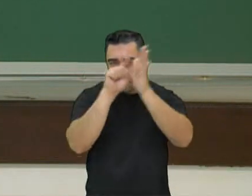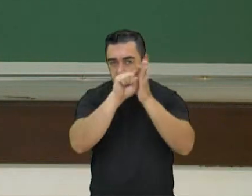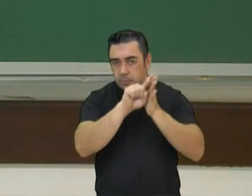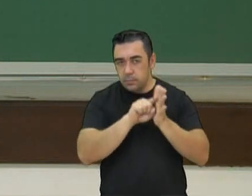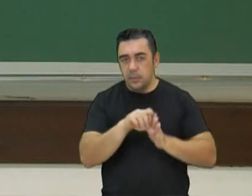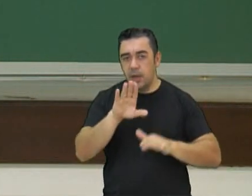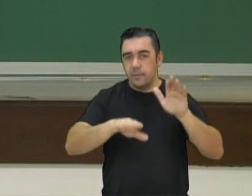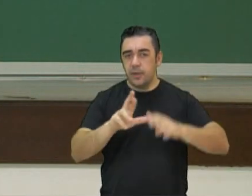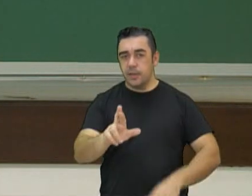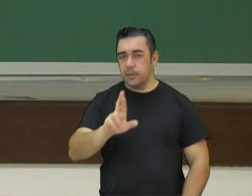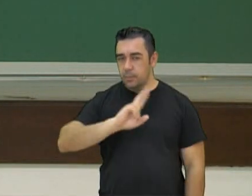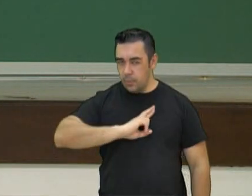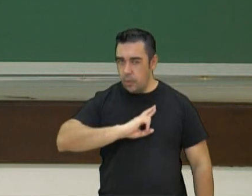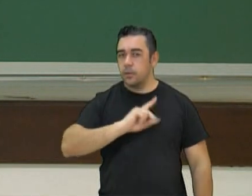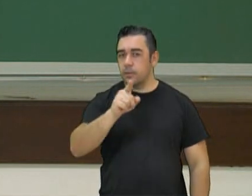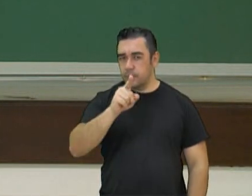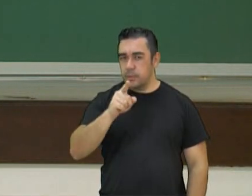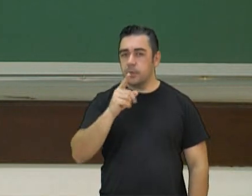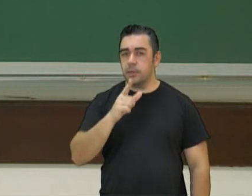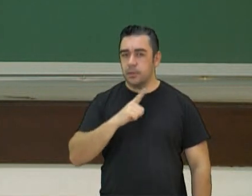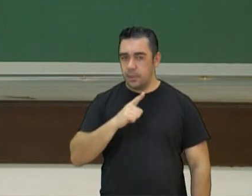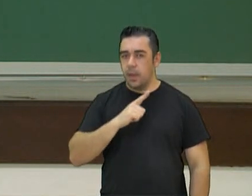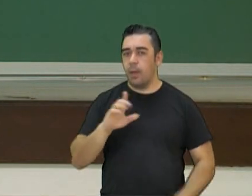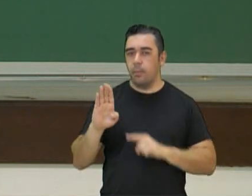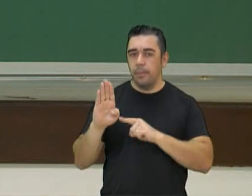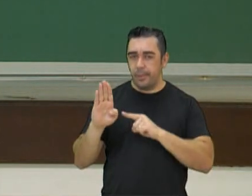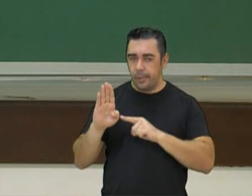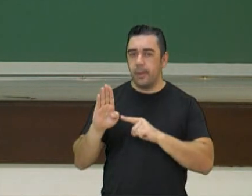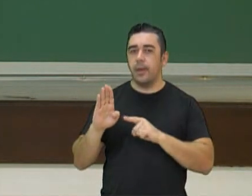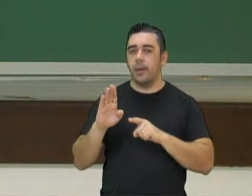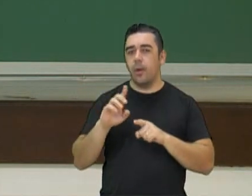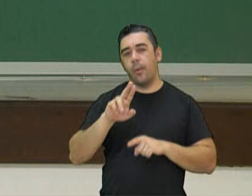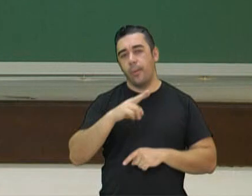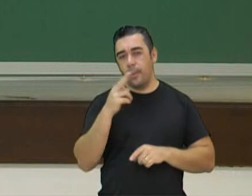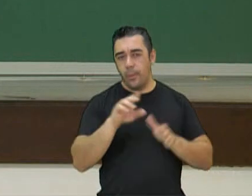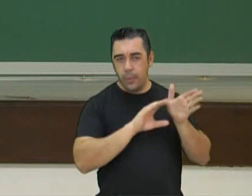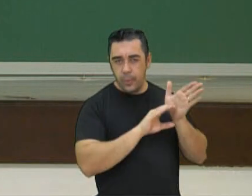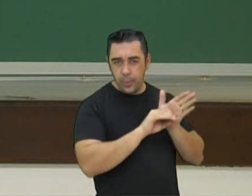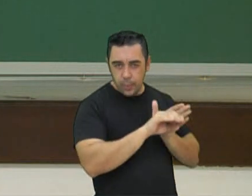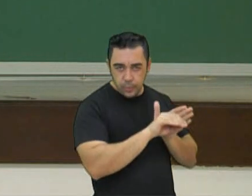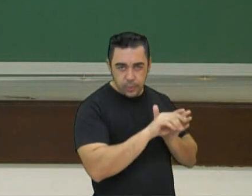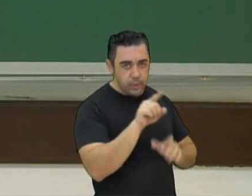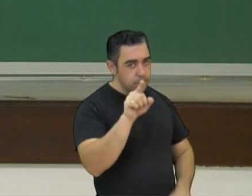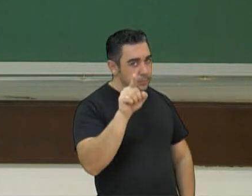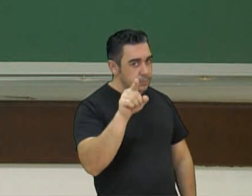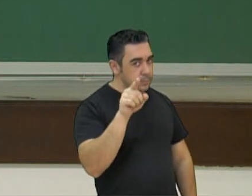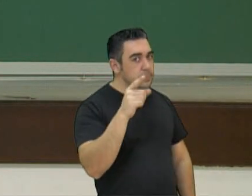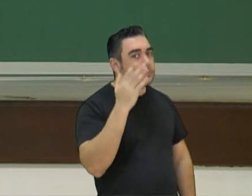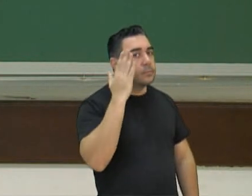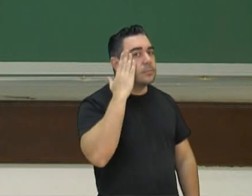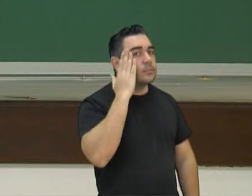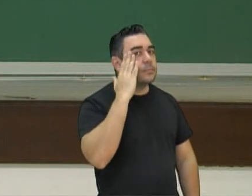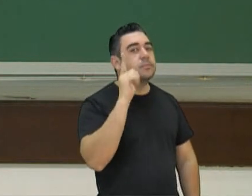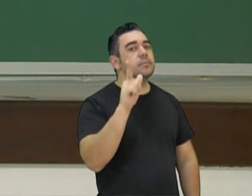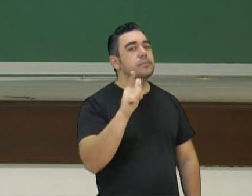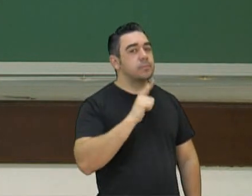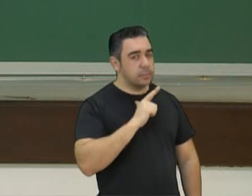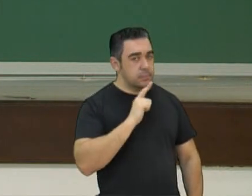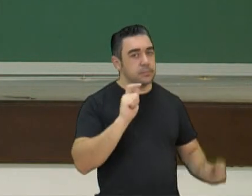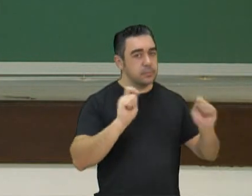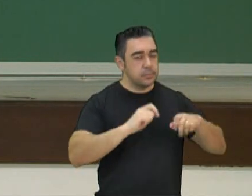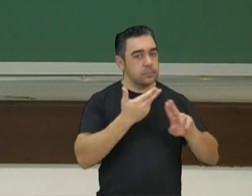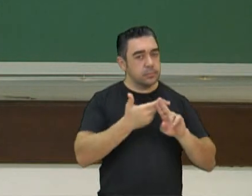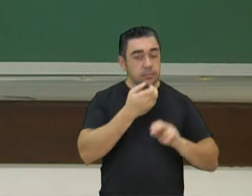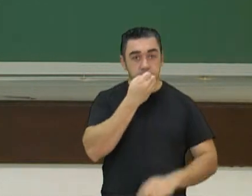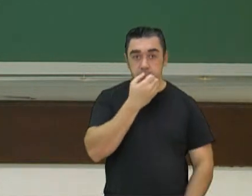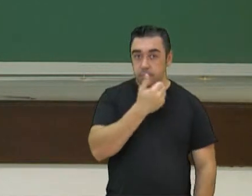as respostas aí naquele negócio com B, no Google, enfim, das questões, hein? Então, ela pode ser usada para o mal e pode ser usada